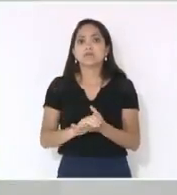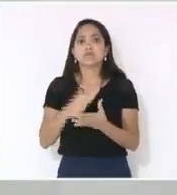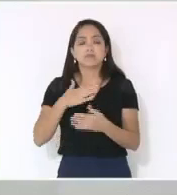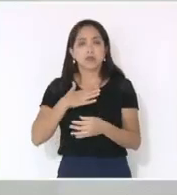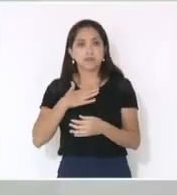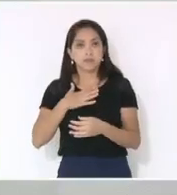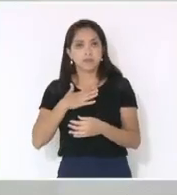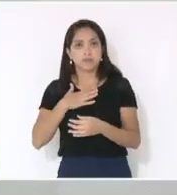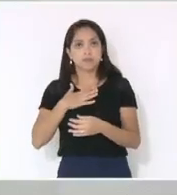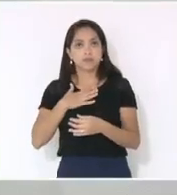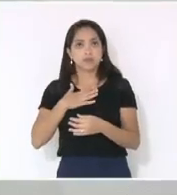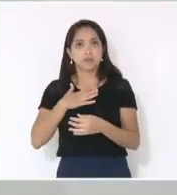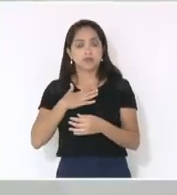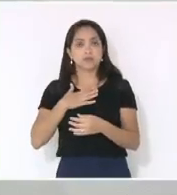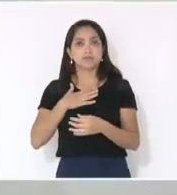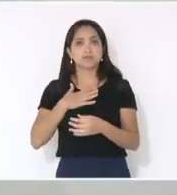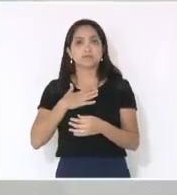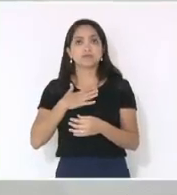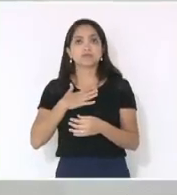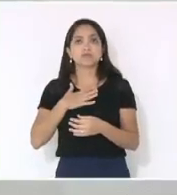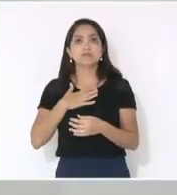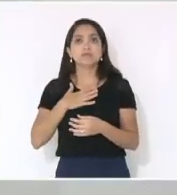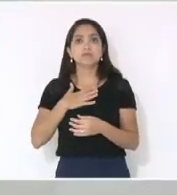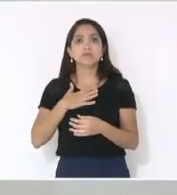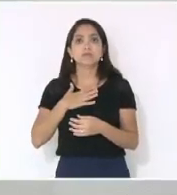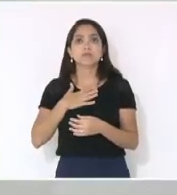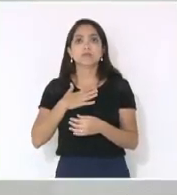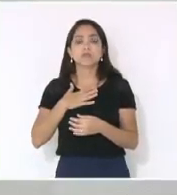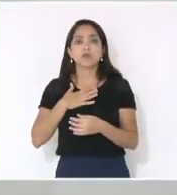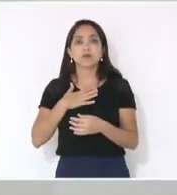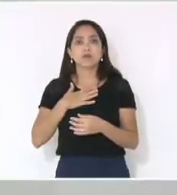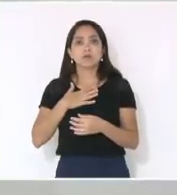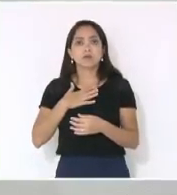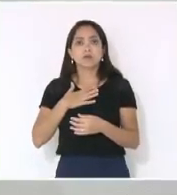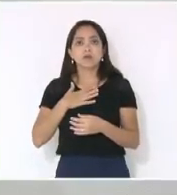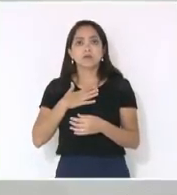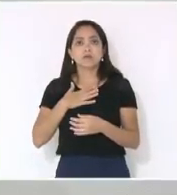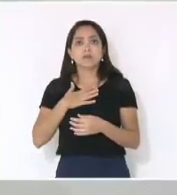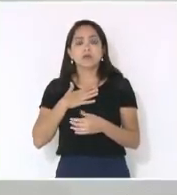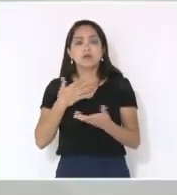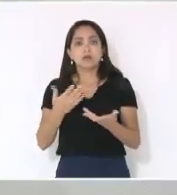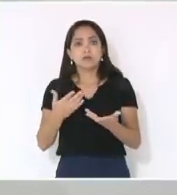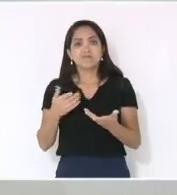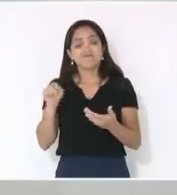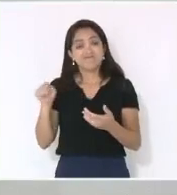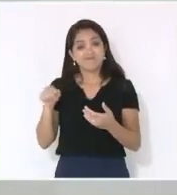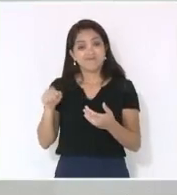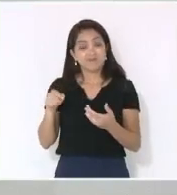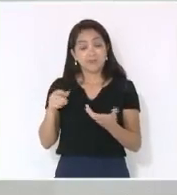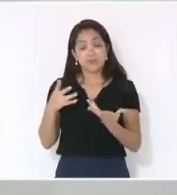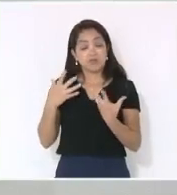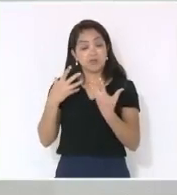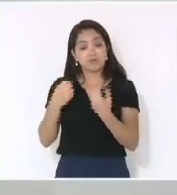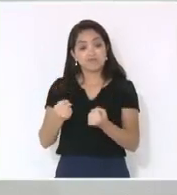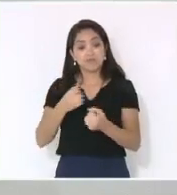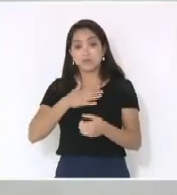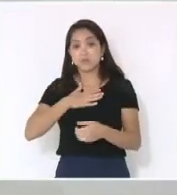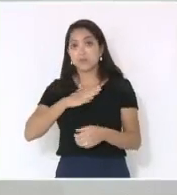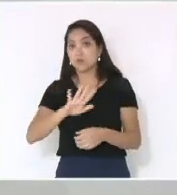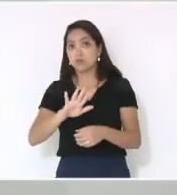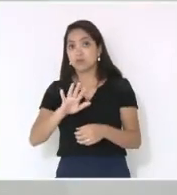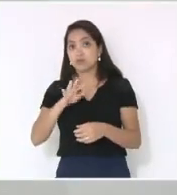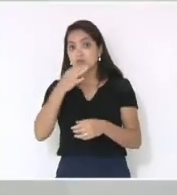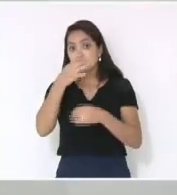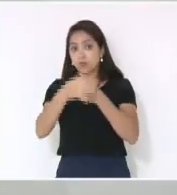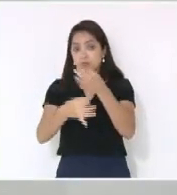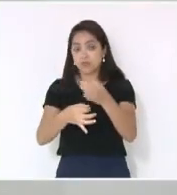minha, consignado a minha indignação com a atitude do prefeito de Joinville, que, de forma autoritária,